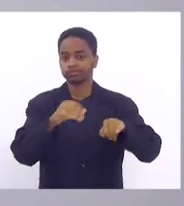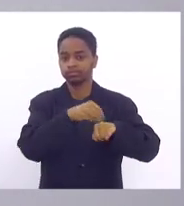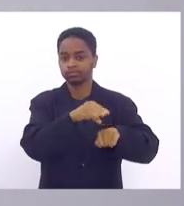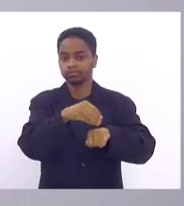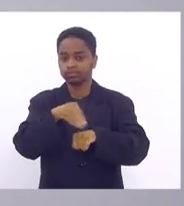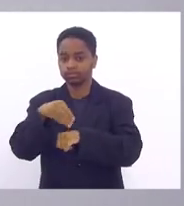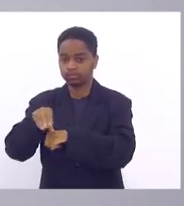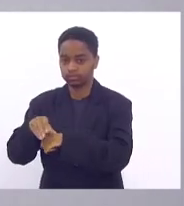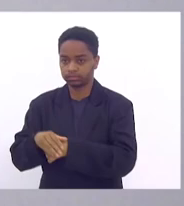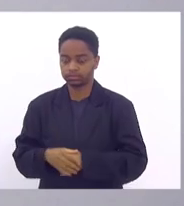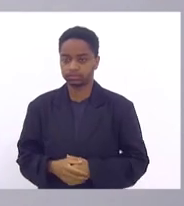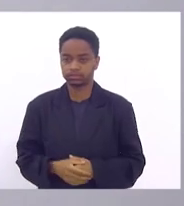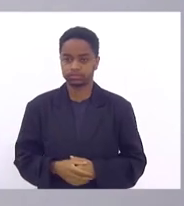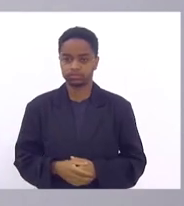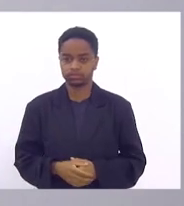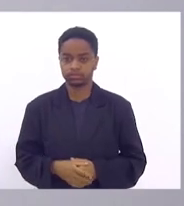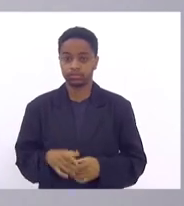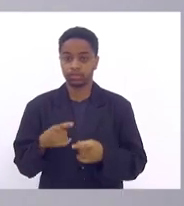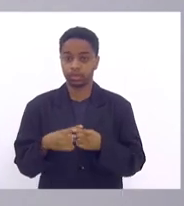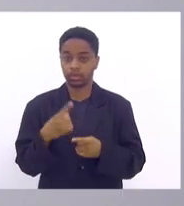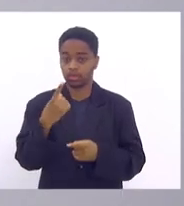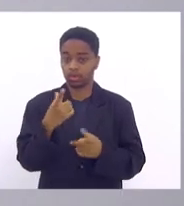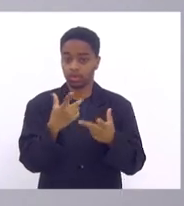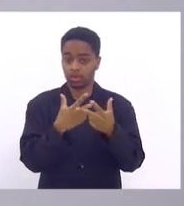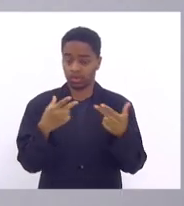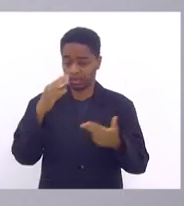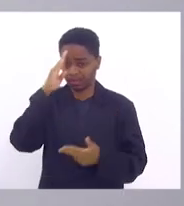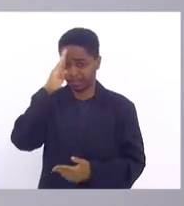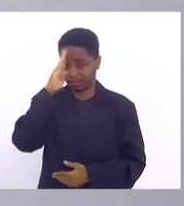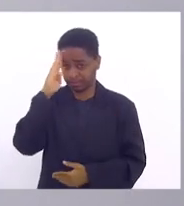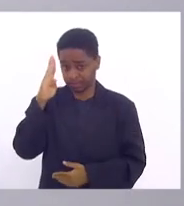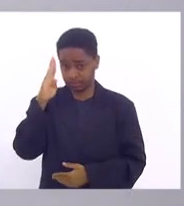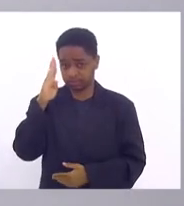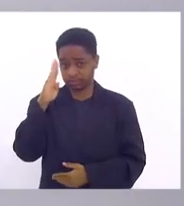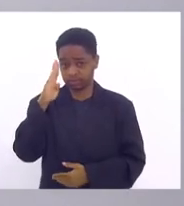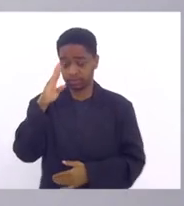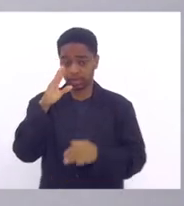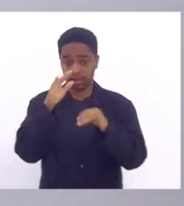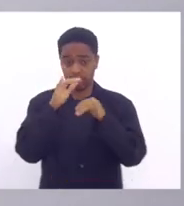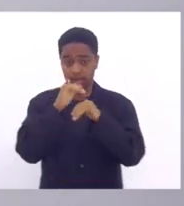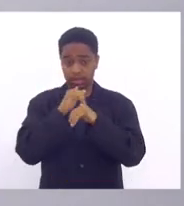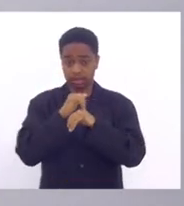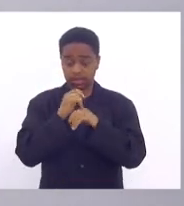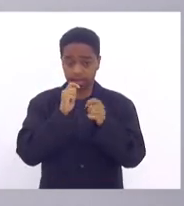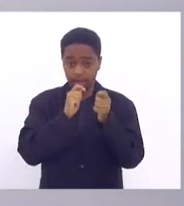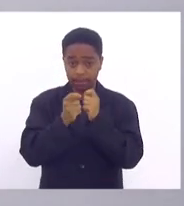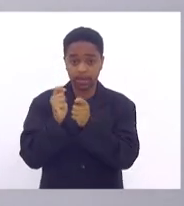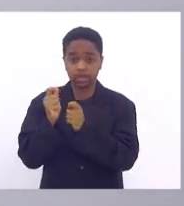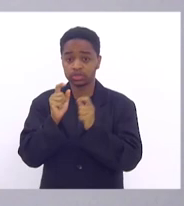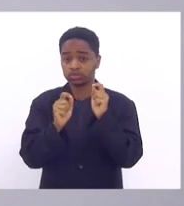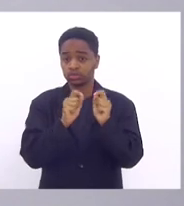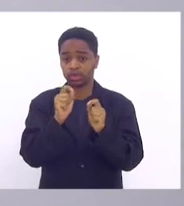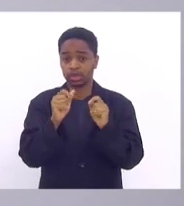informar uma das premissas principais da Imprensa é